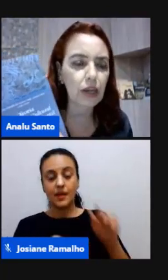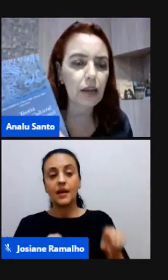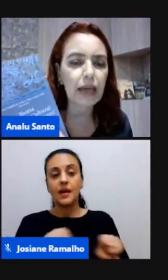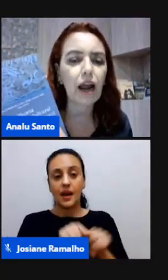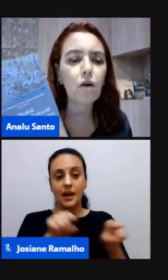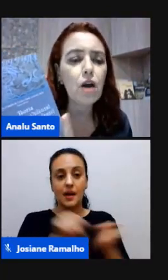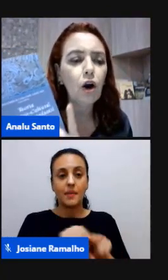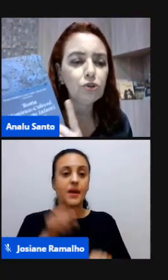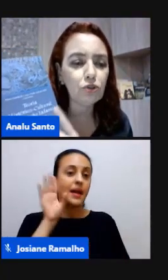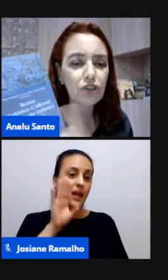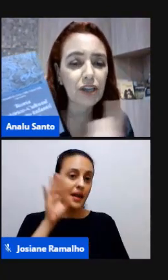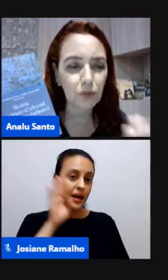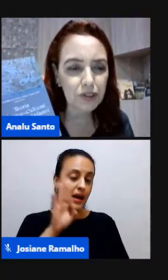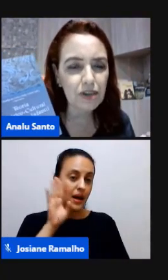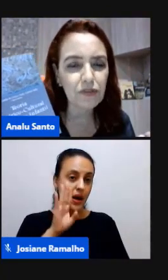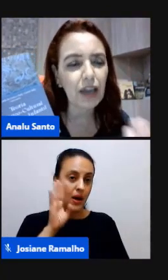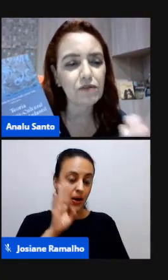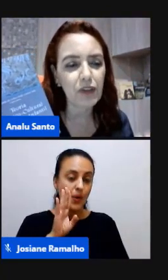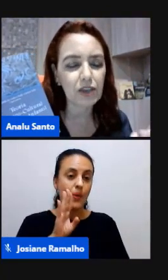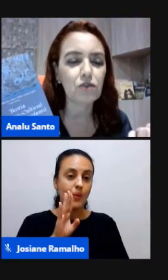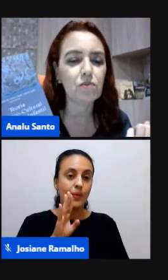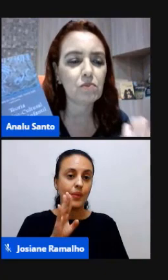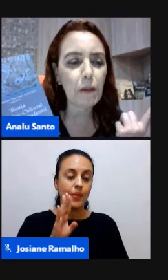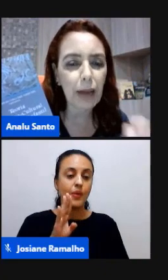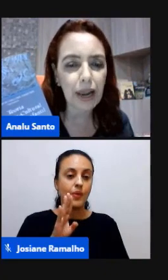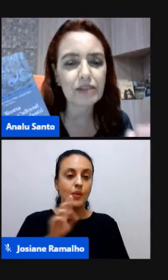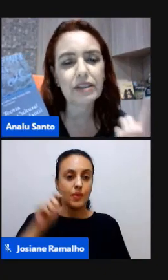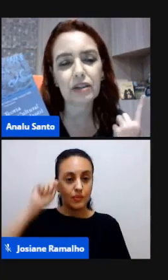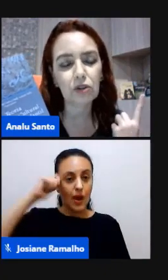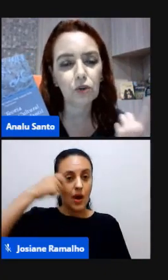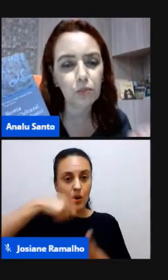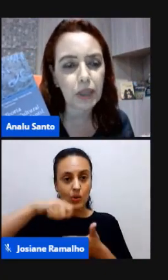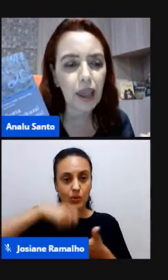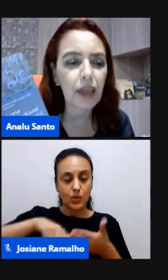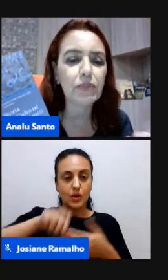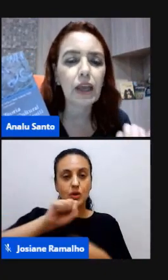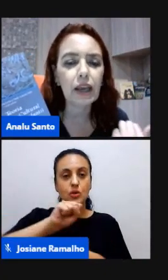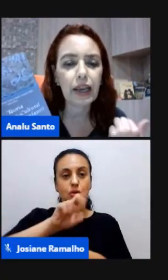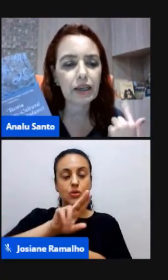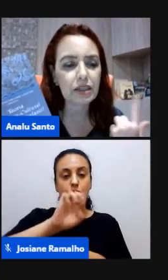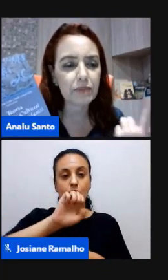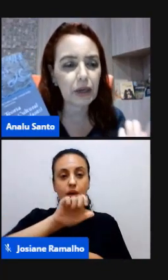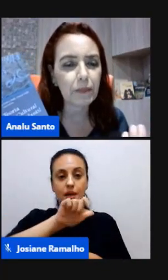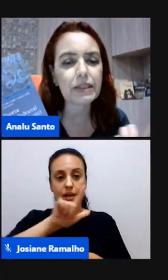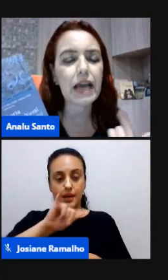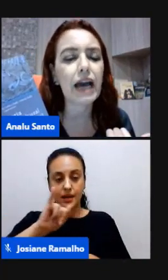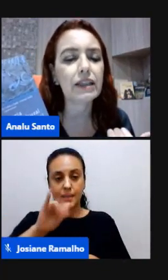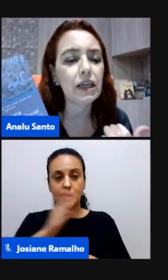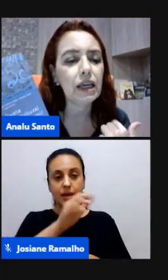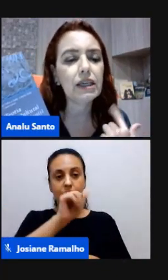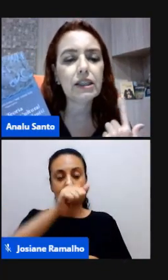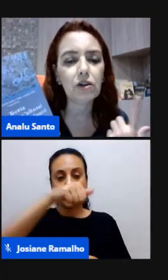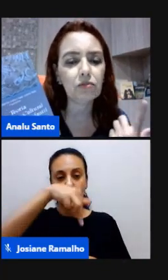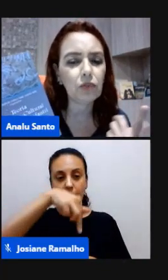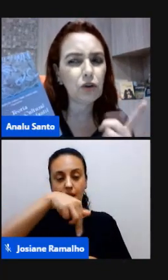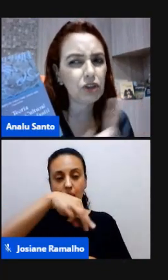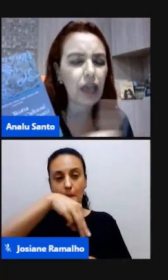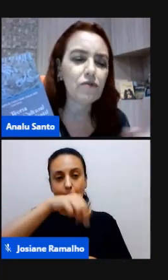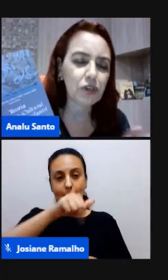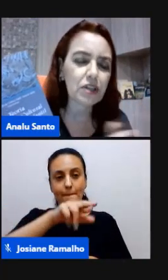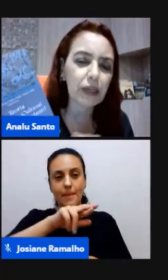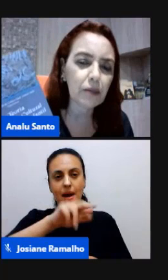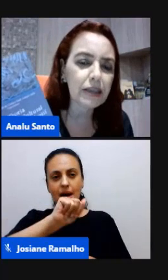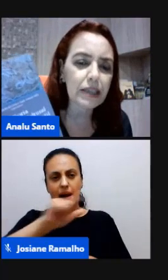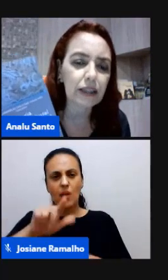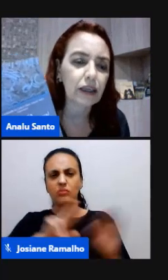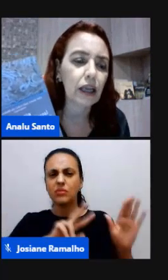legal da Sueli Amaral. Outro dia, inclusive, ela fez uma palestra no BIEB, né, na semana passada. Então, eu acho que